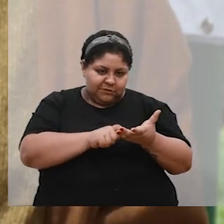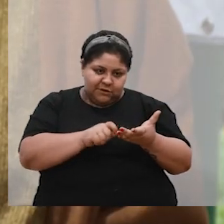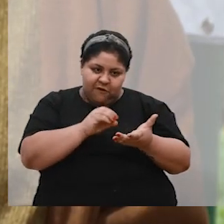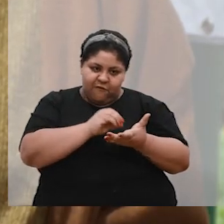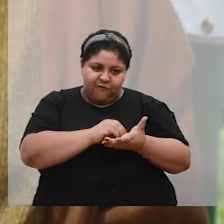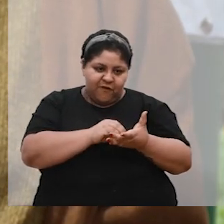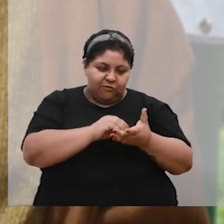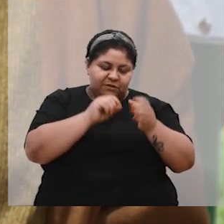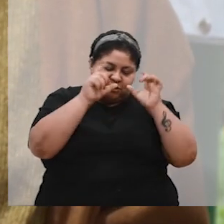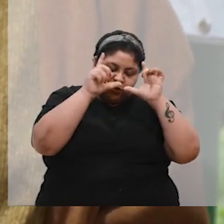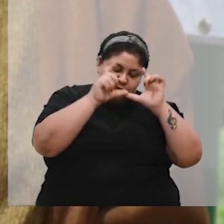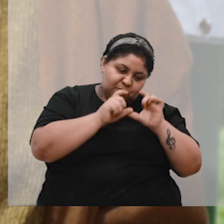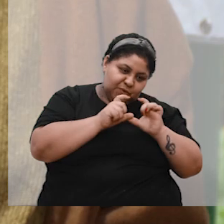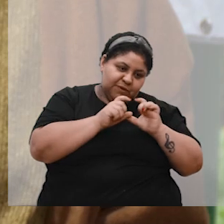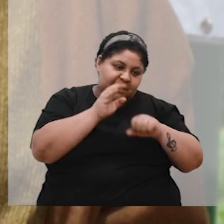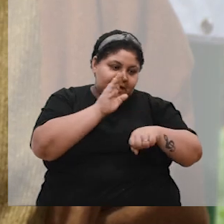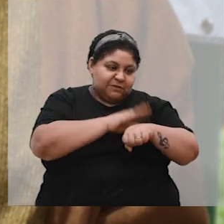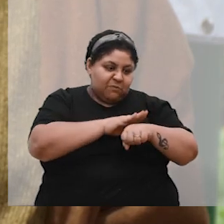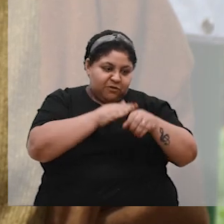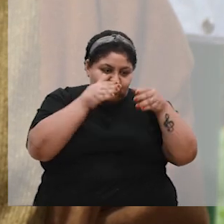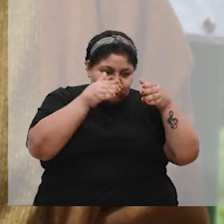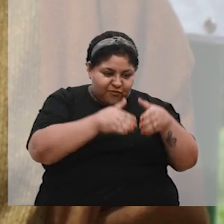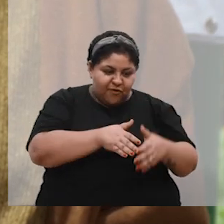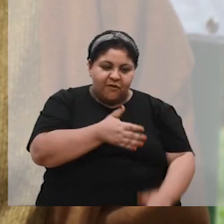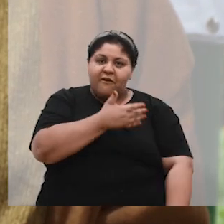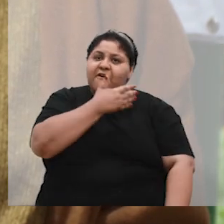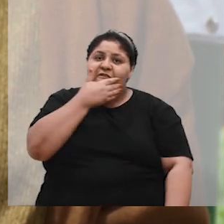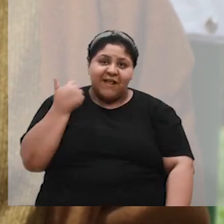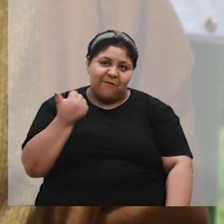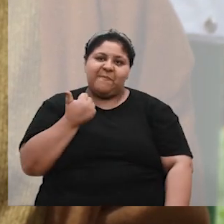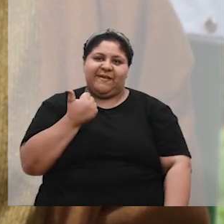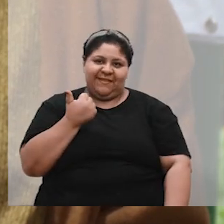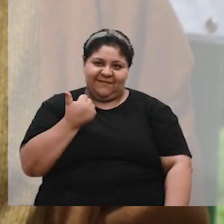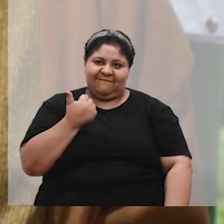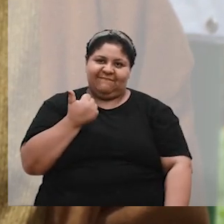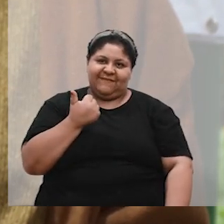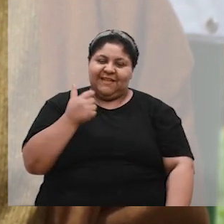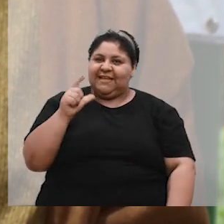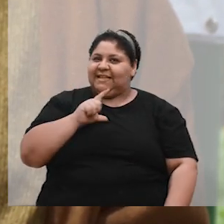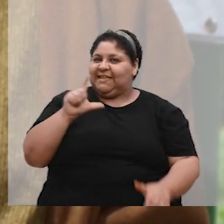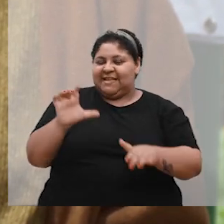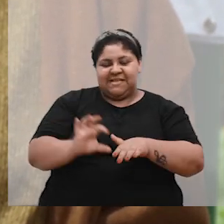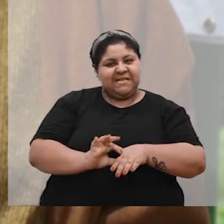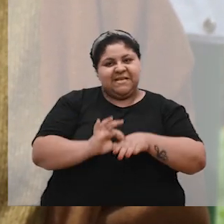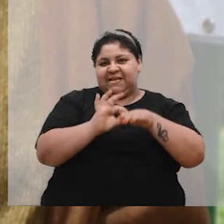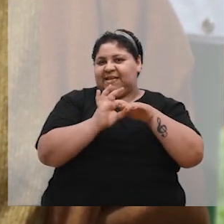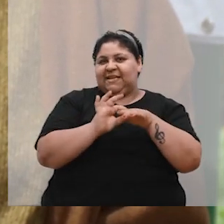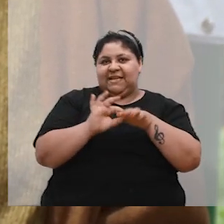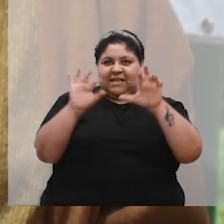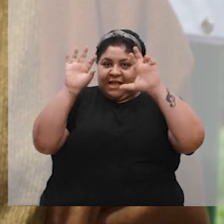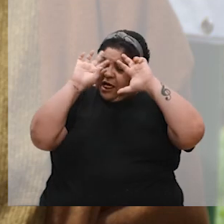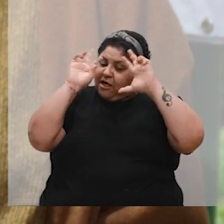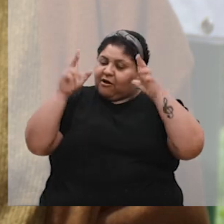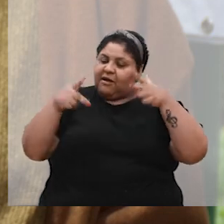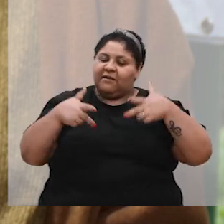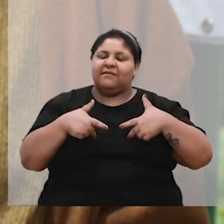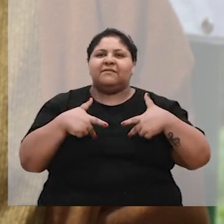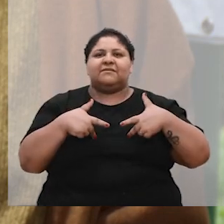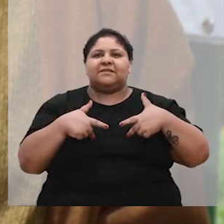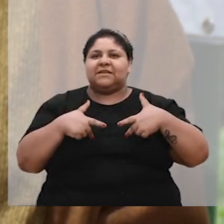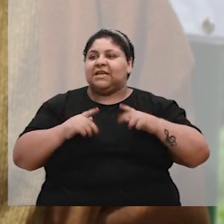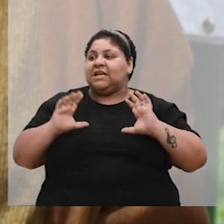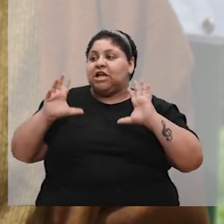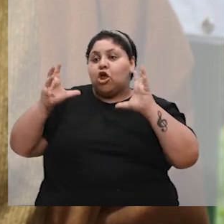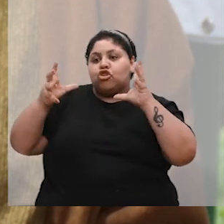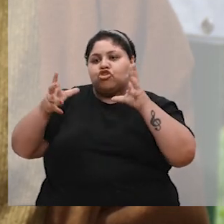insônia, aqueles momentos de dedicação, valeu a pena. Então, ter sido patrona foi isso, foi o reconhecimento de